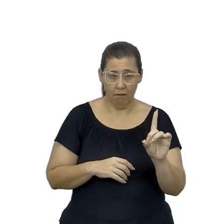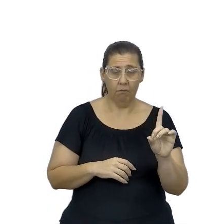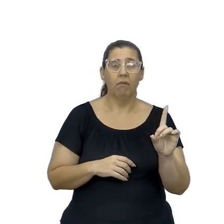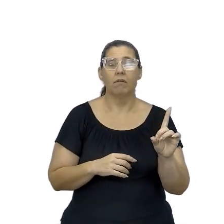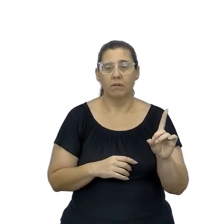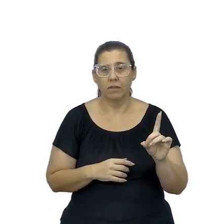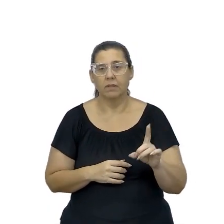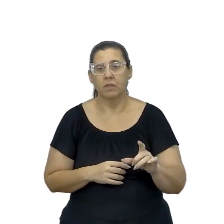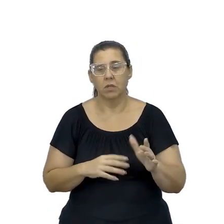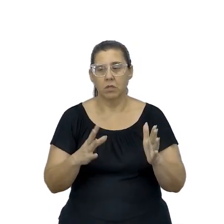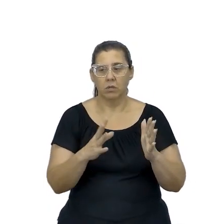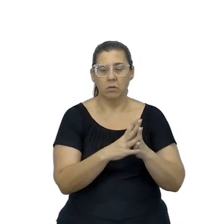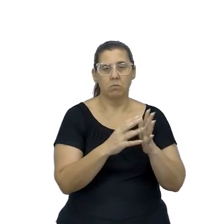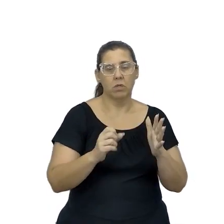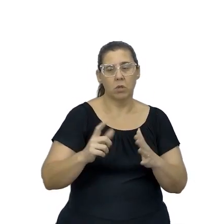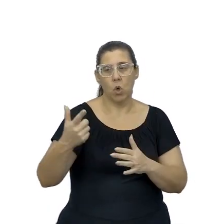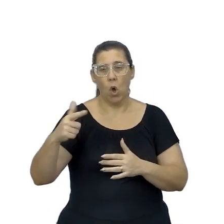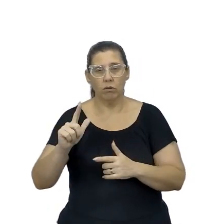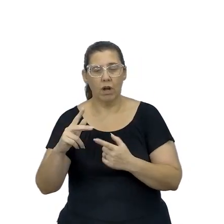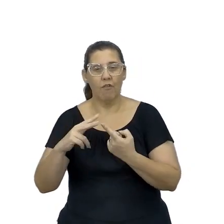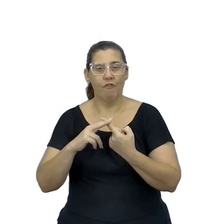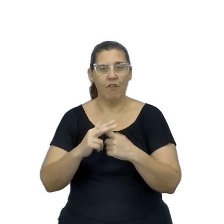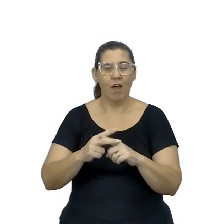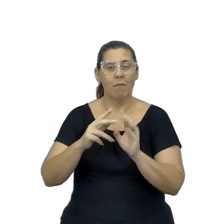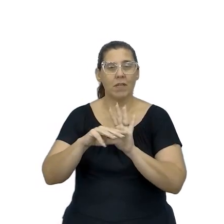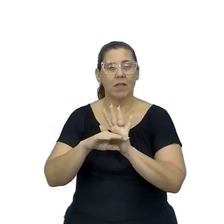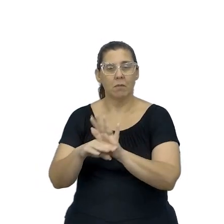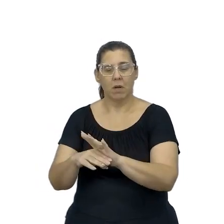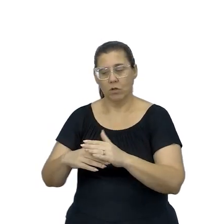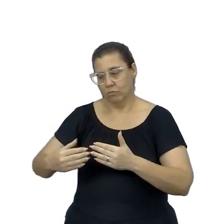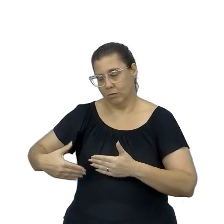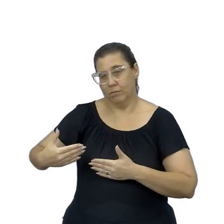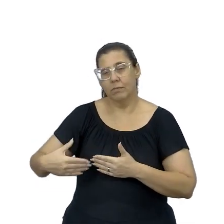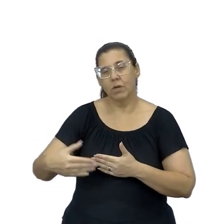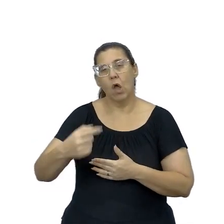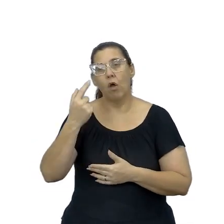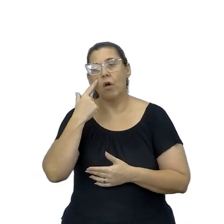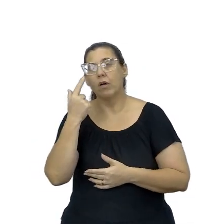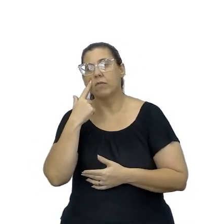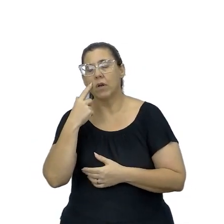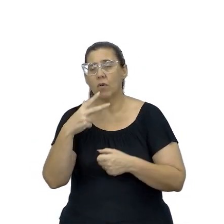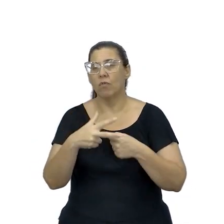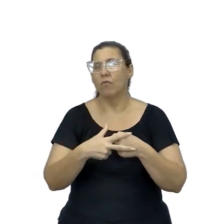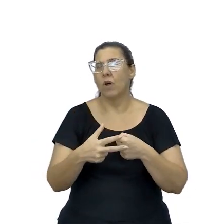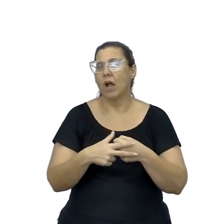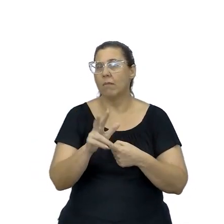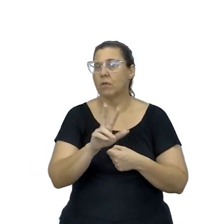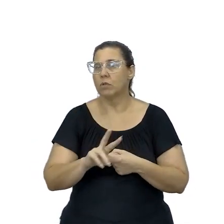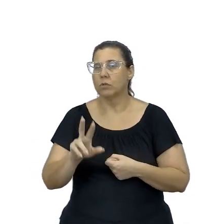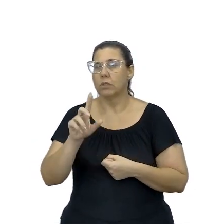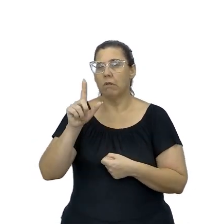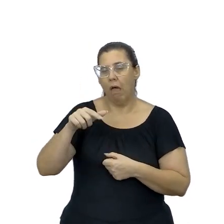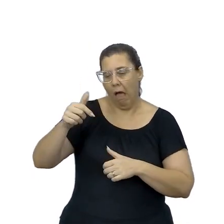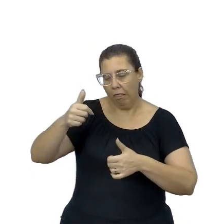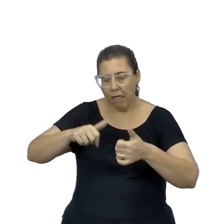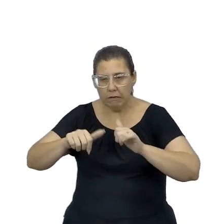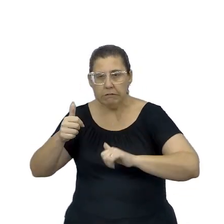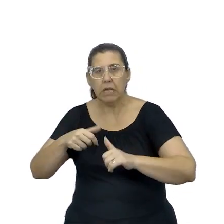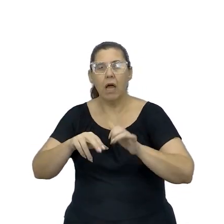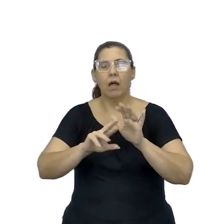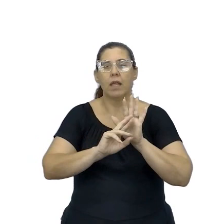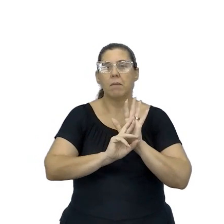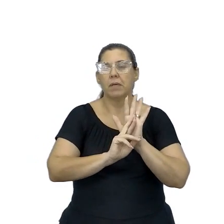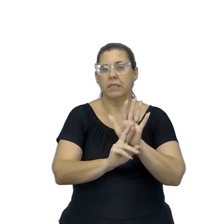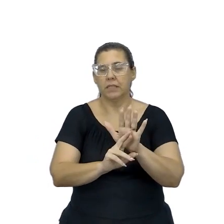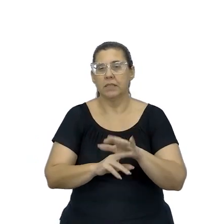aí com uma outra ferramenta para auxiliar esse processo. Veja que os verbos que são utilizados é analisar,